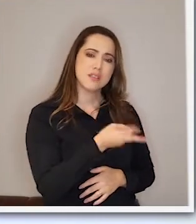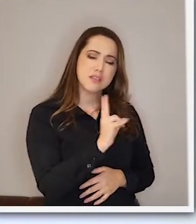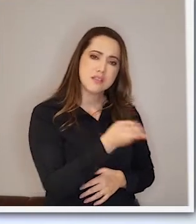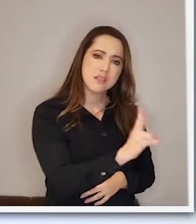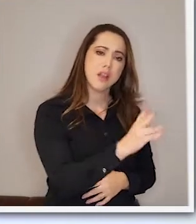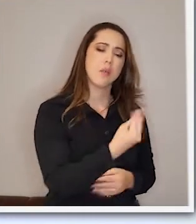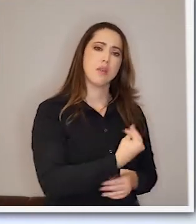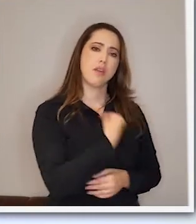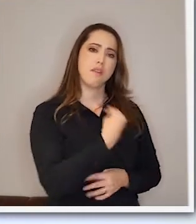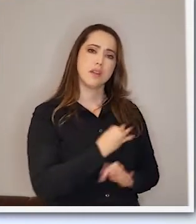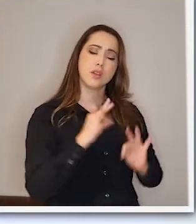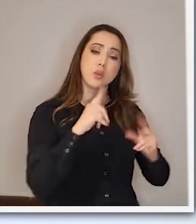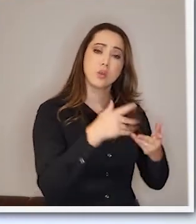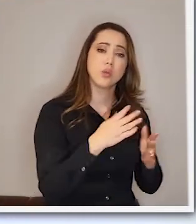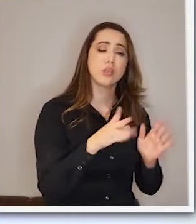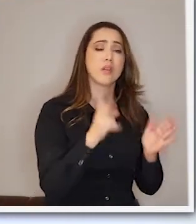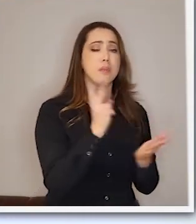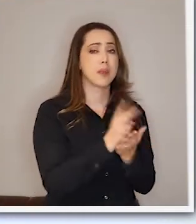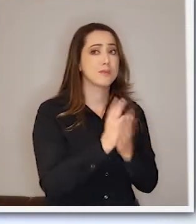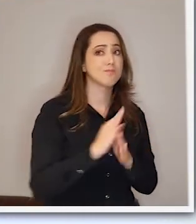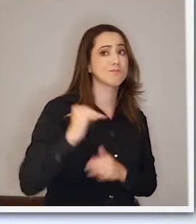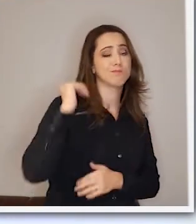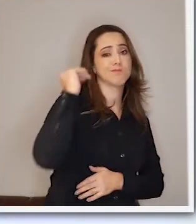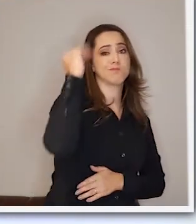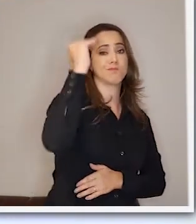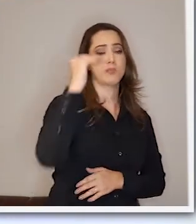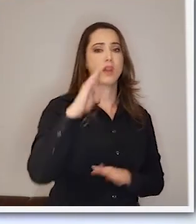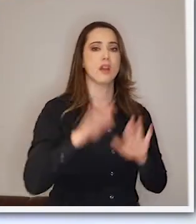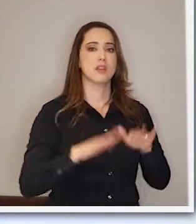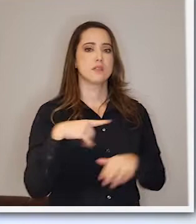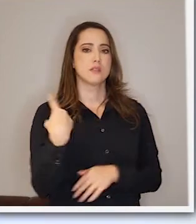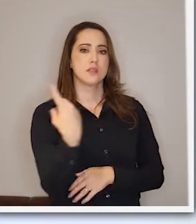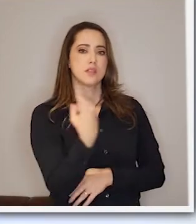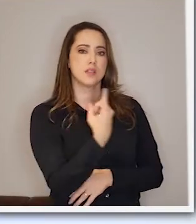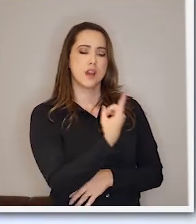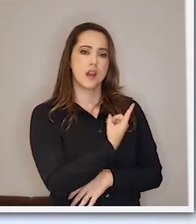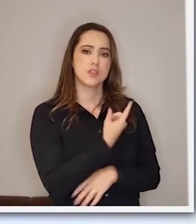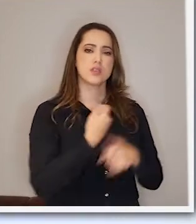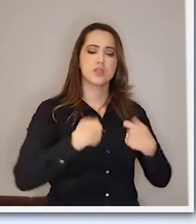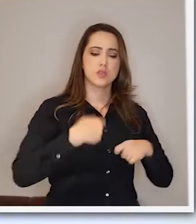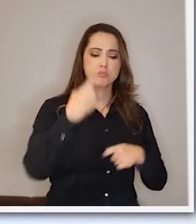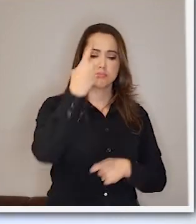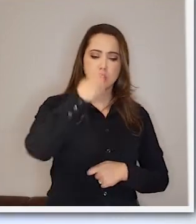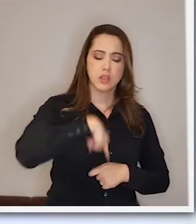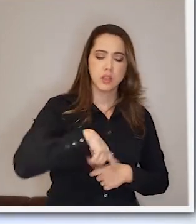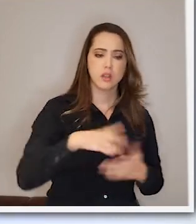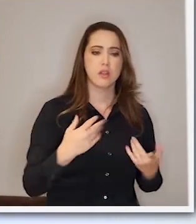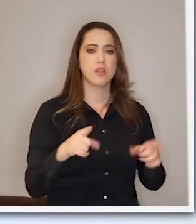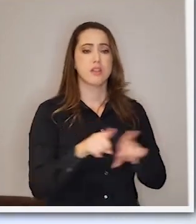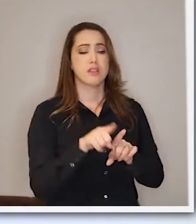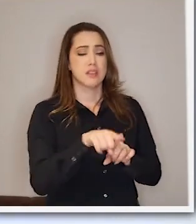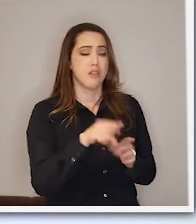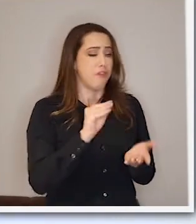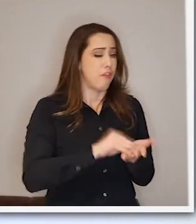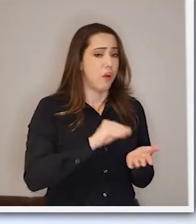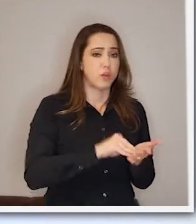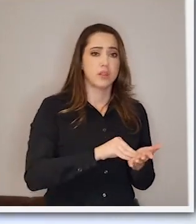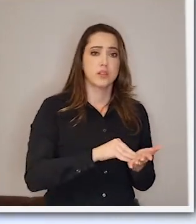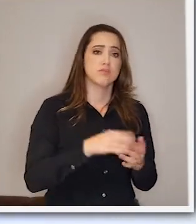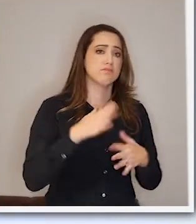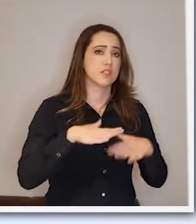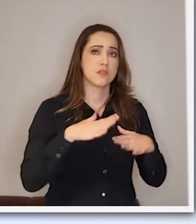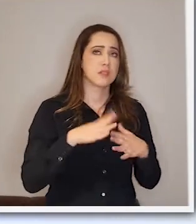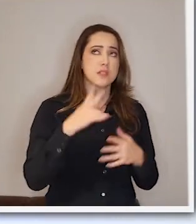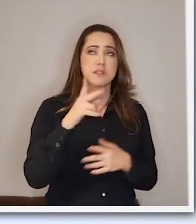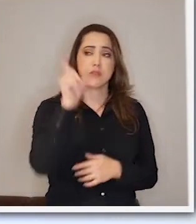refletir durante toda a sua vida, inclusive na vida adulta. Muitos de nós temos traumas a serem resolvidos, por causa dessa falta